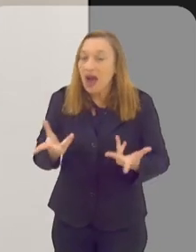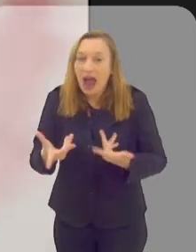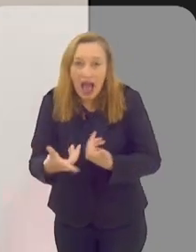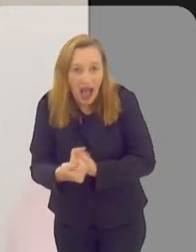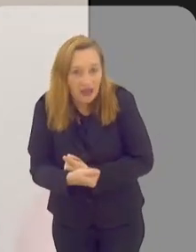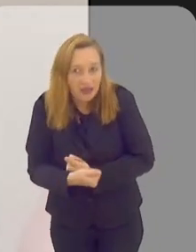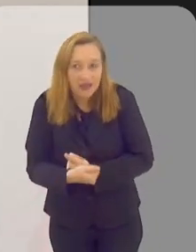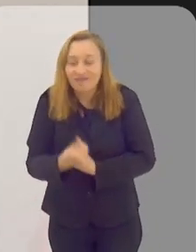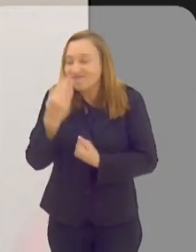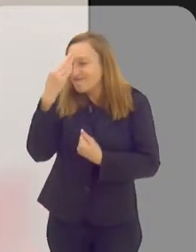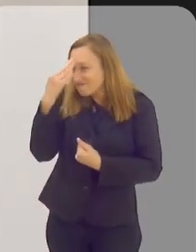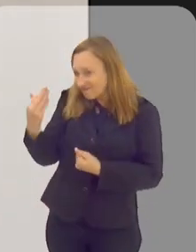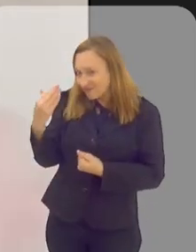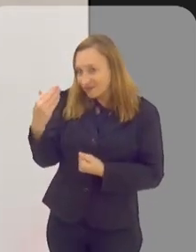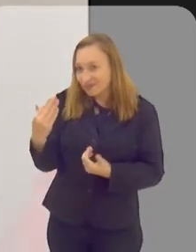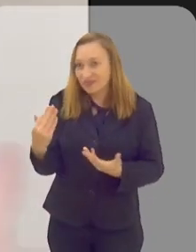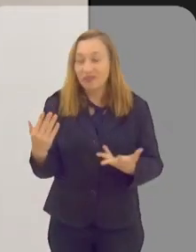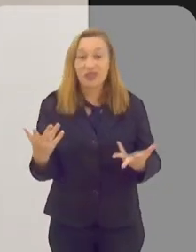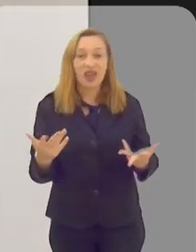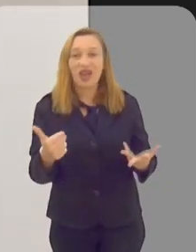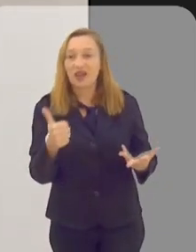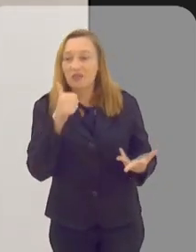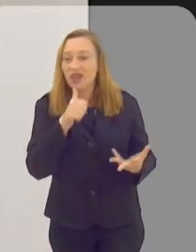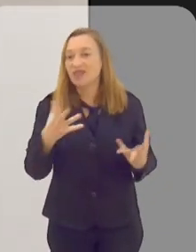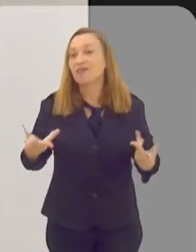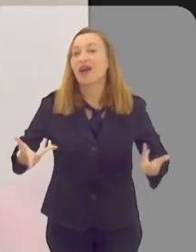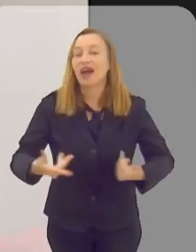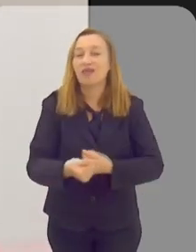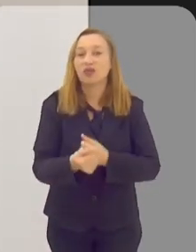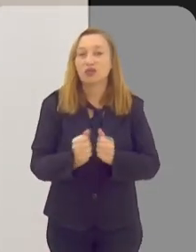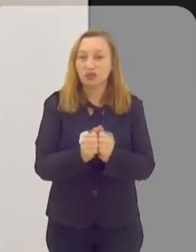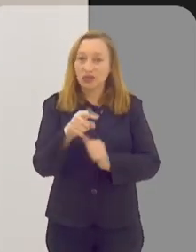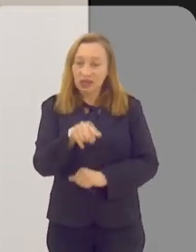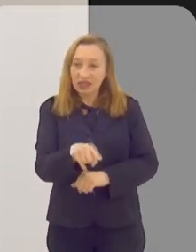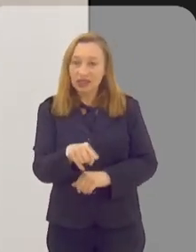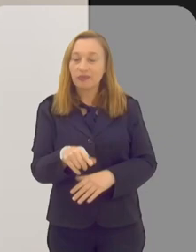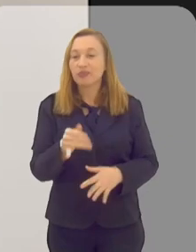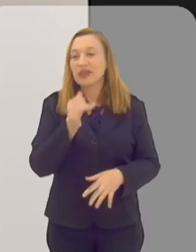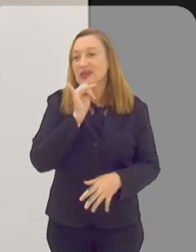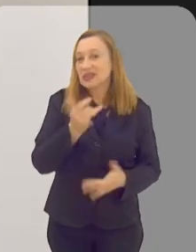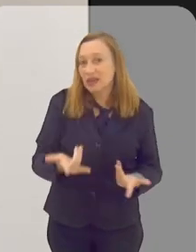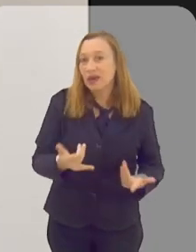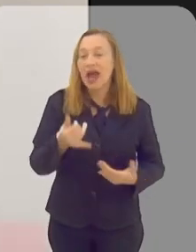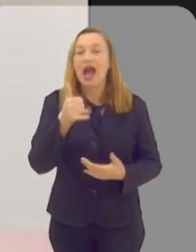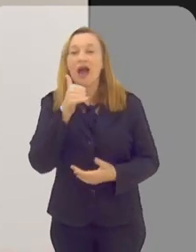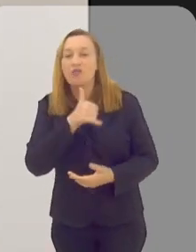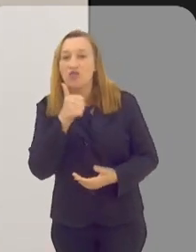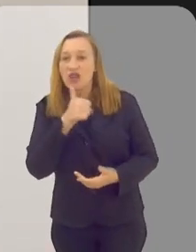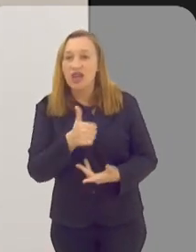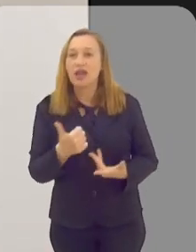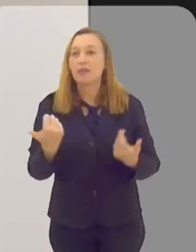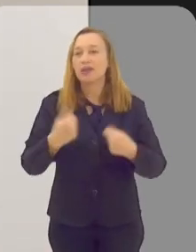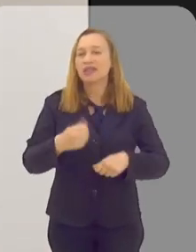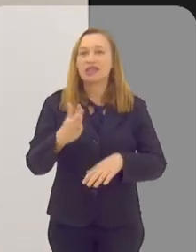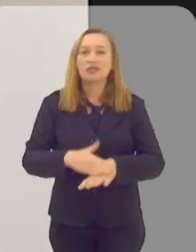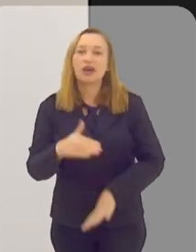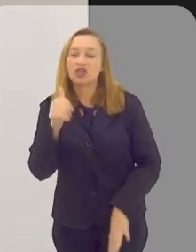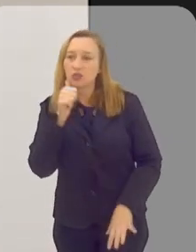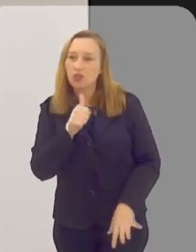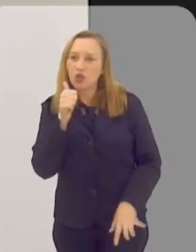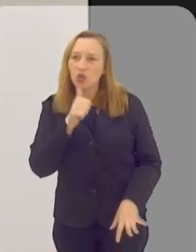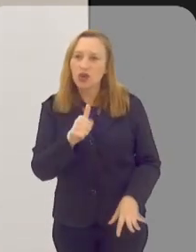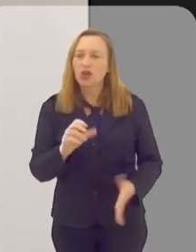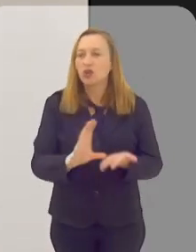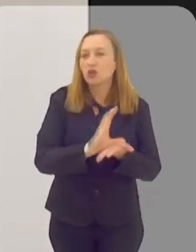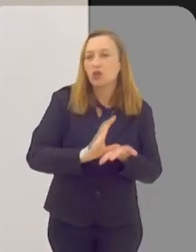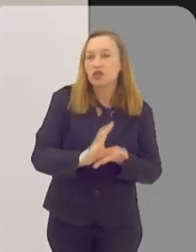conselho, que, aliás, foi uma reunião maravilhosa, só tenho a agradecer todas aquelas mulheres maravilhosas que estavam ali. Então, por exemplo, a